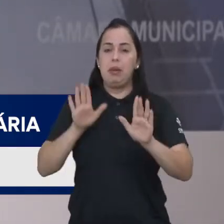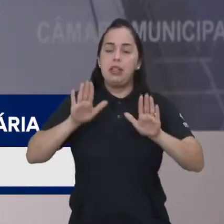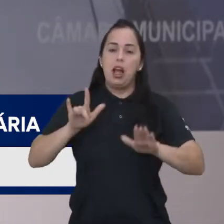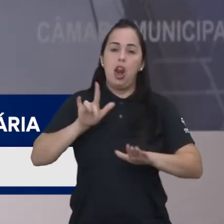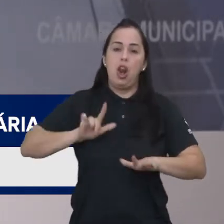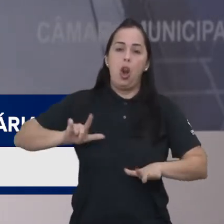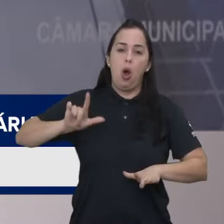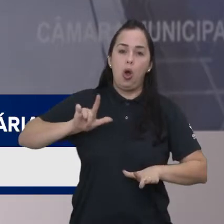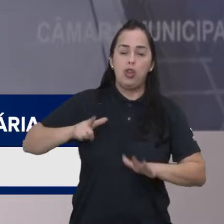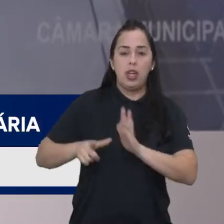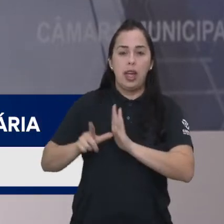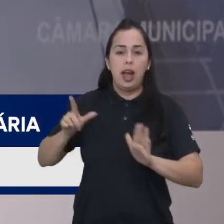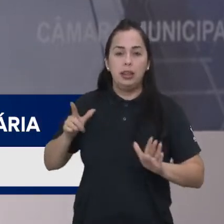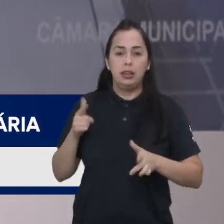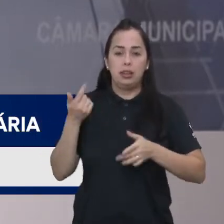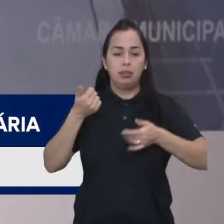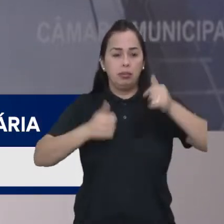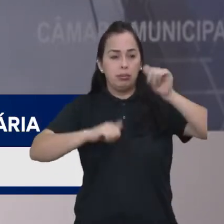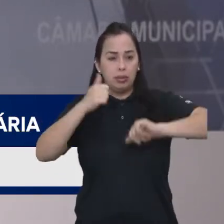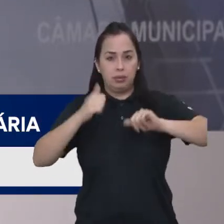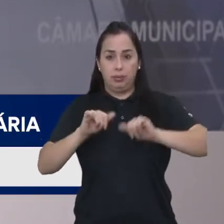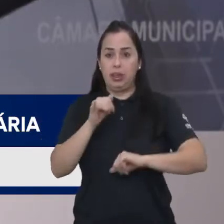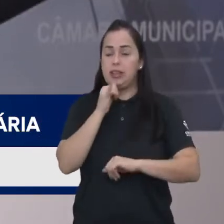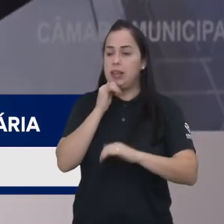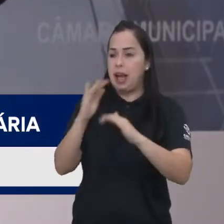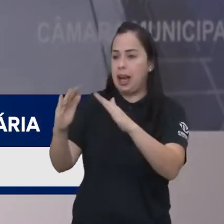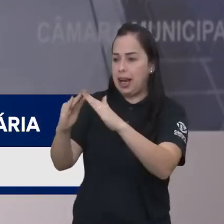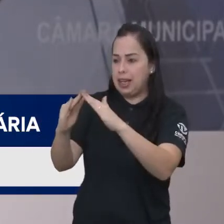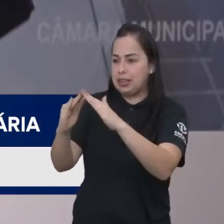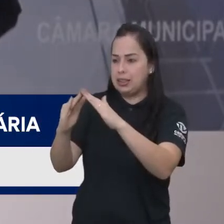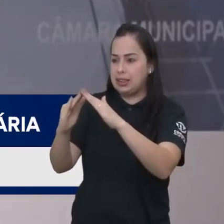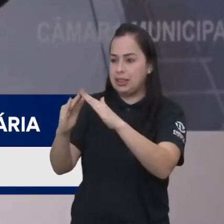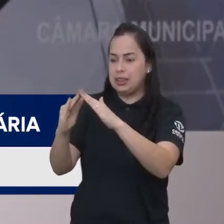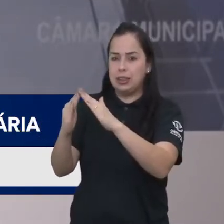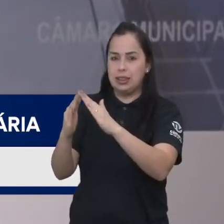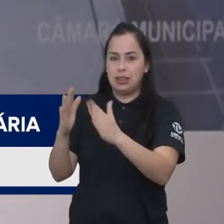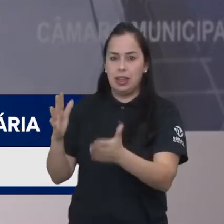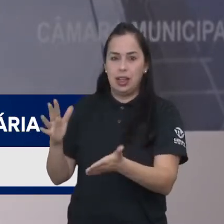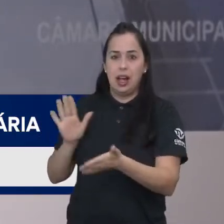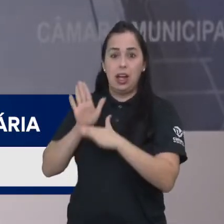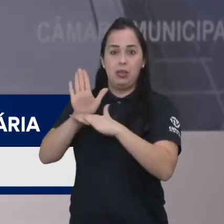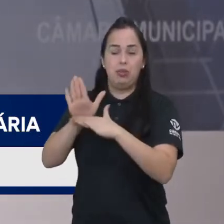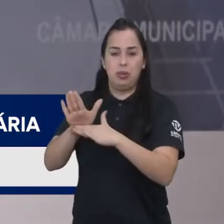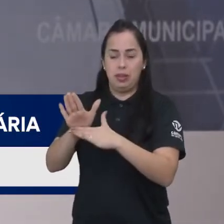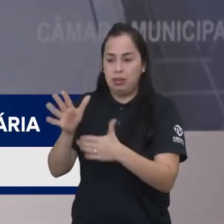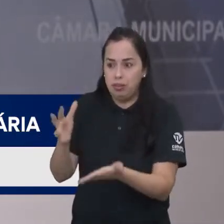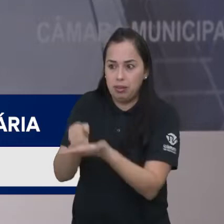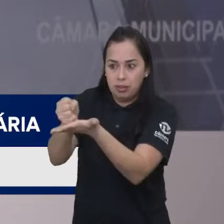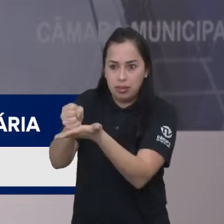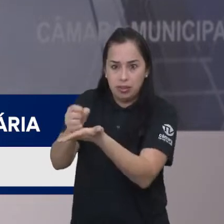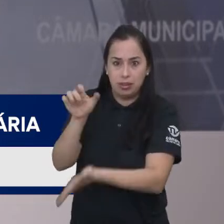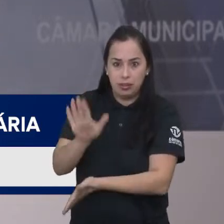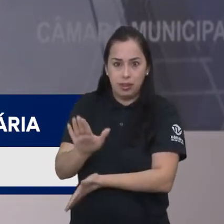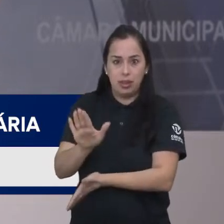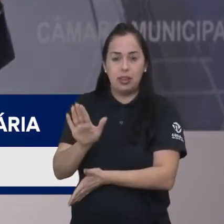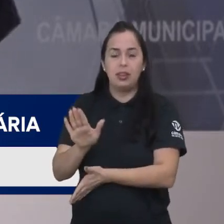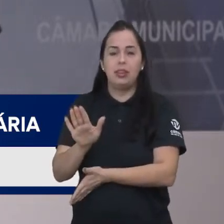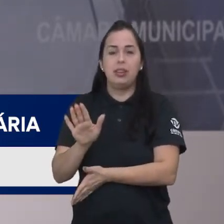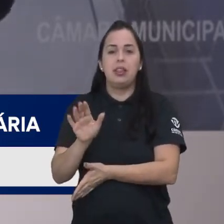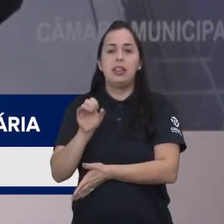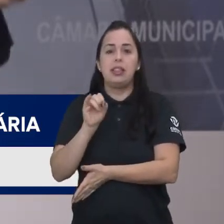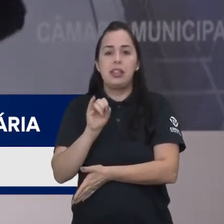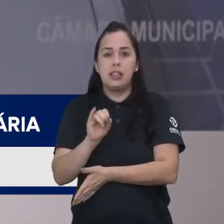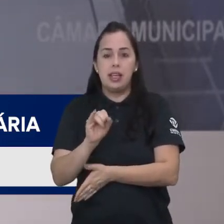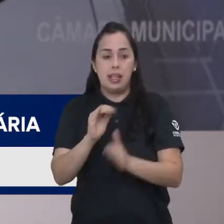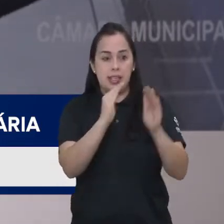mediado por uma avaliação para você salvar uma casa. Você não vai gastar 10 milhões fazendo uma contenção para salvar uma casa. Mas agora,